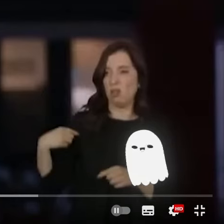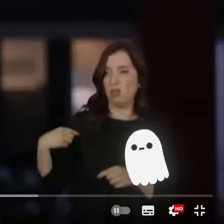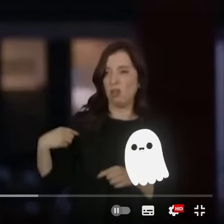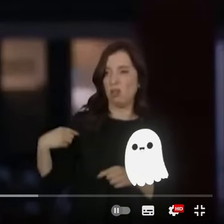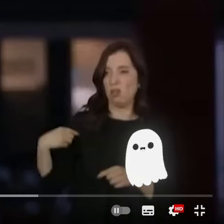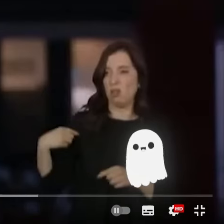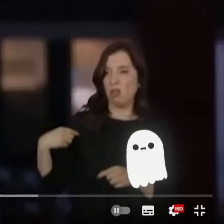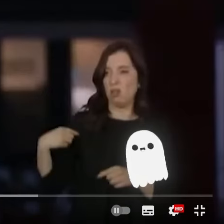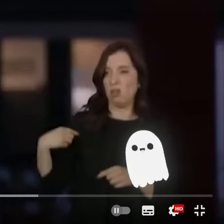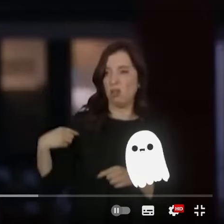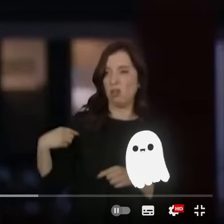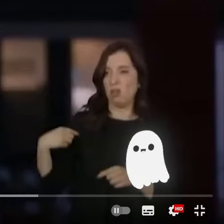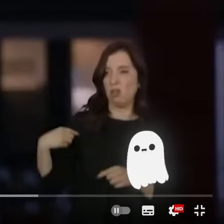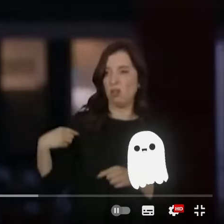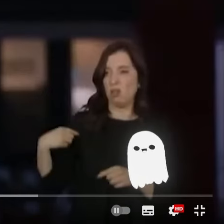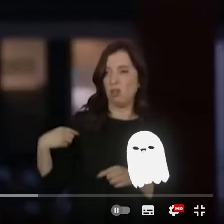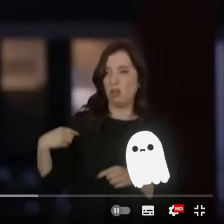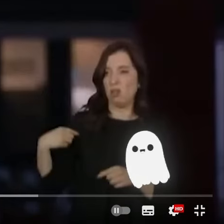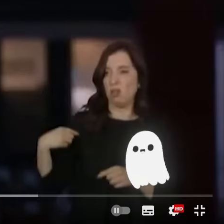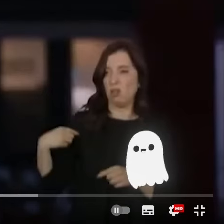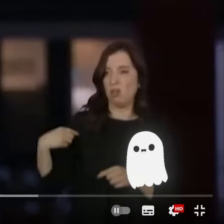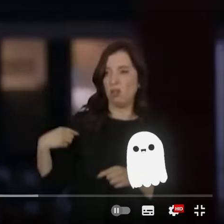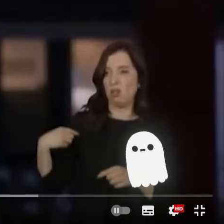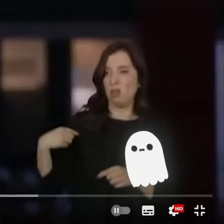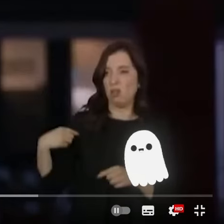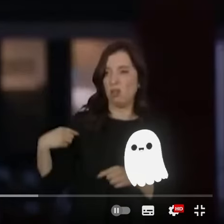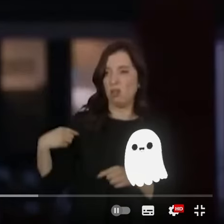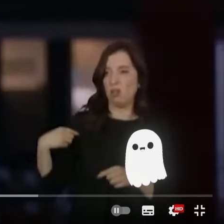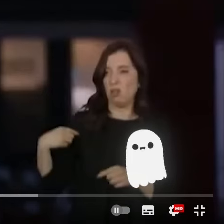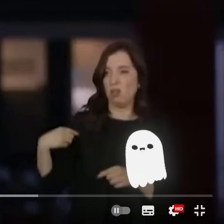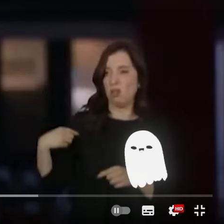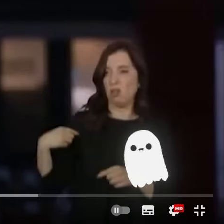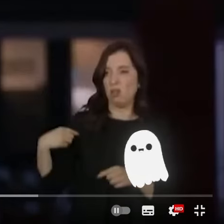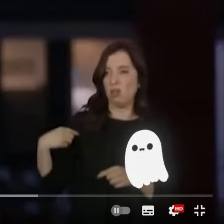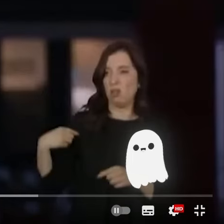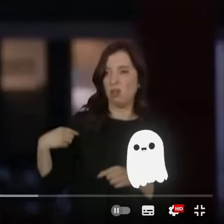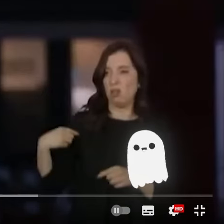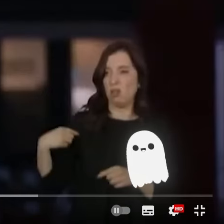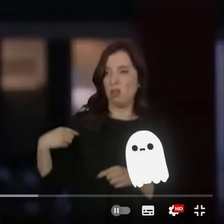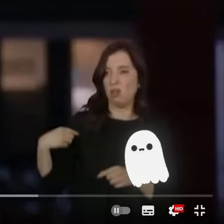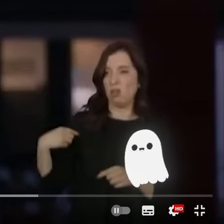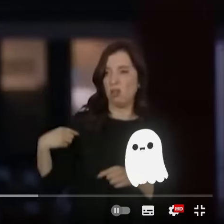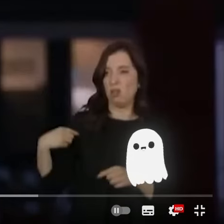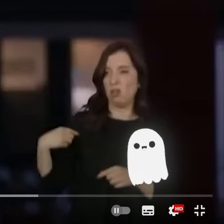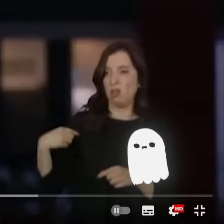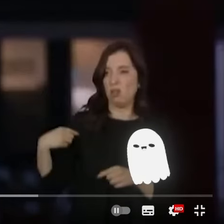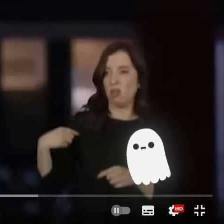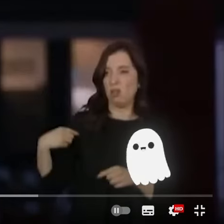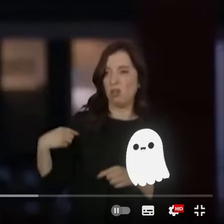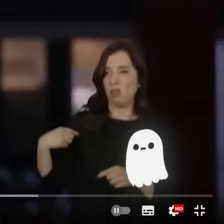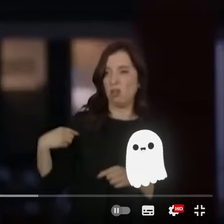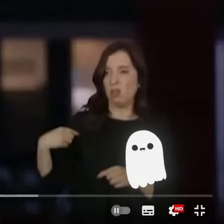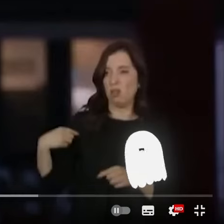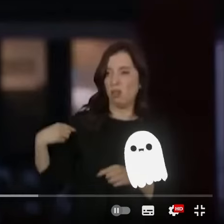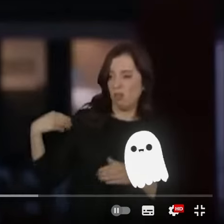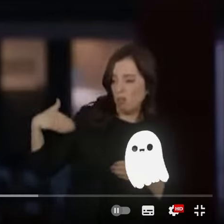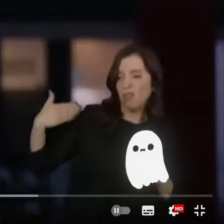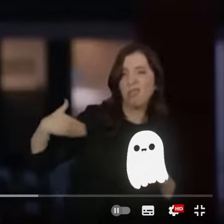Madalena. Ó, muito obrigada. Cara, o Datena comunista, eu nunca na minha vida achei que eu fosse ouvir